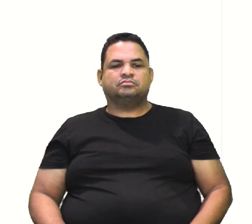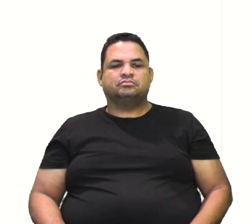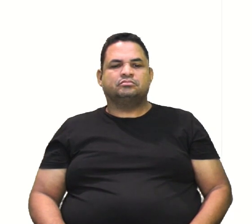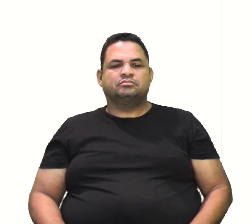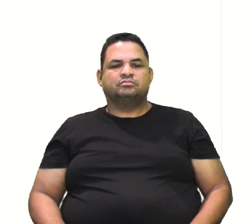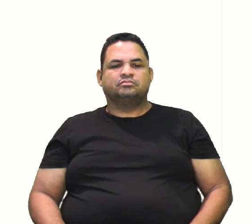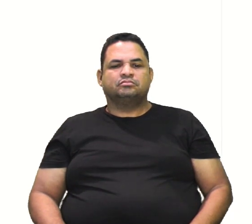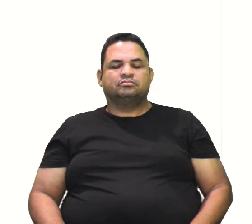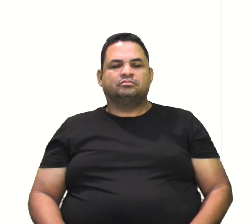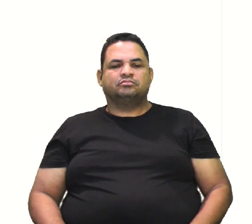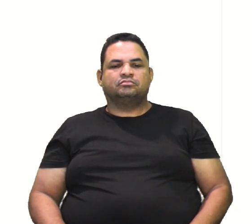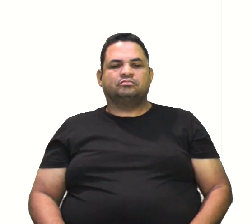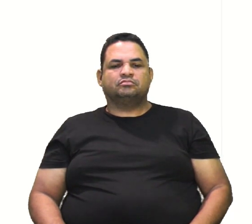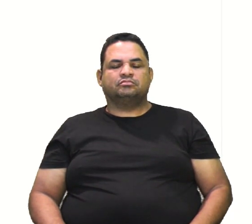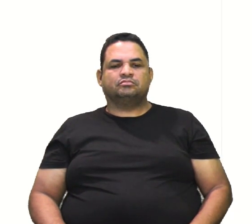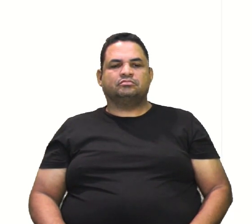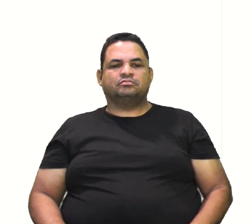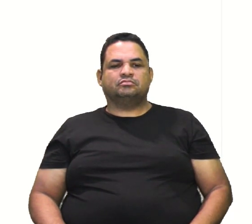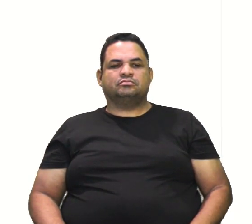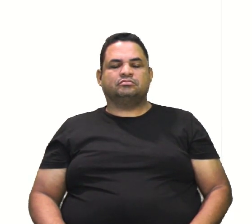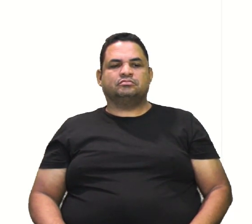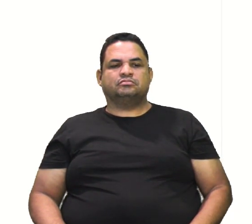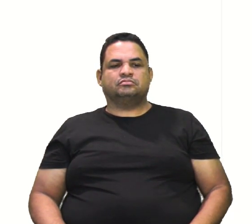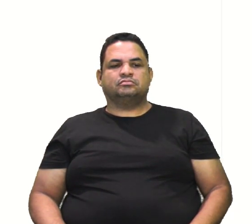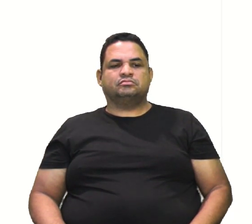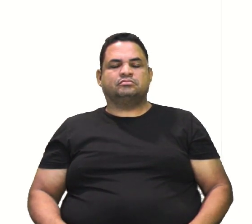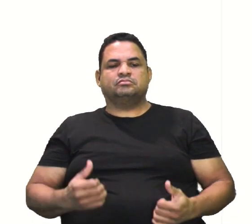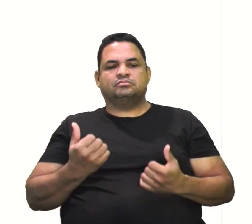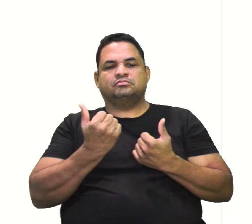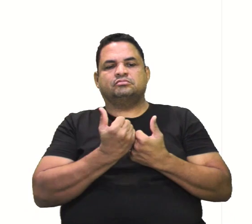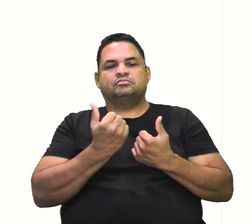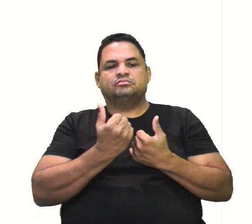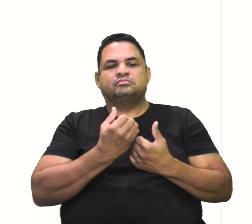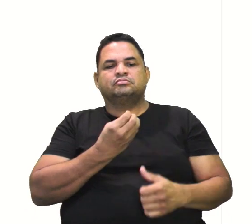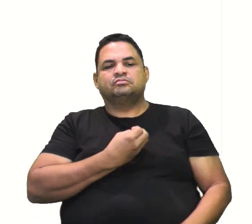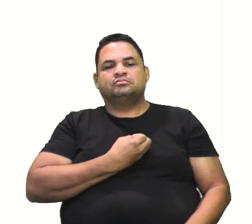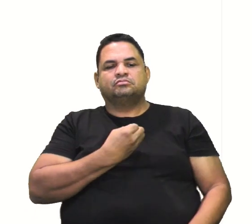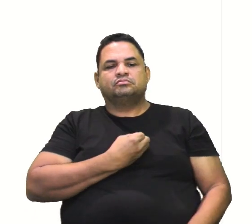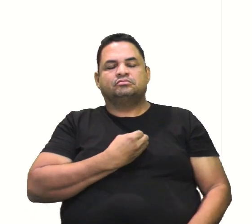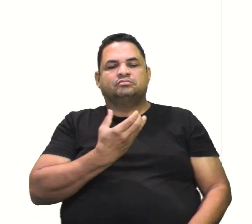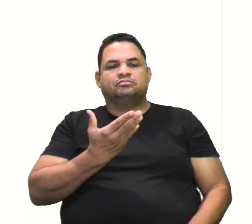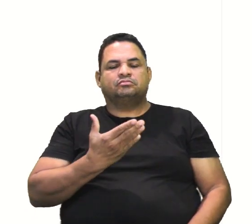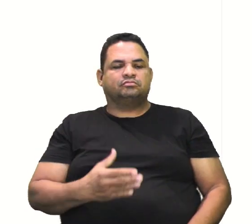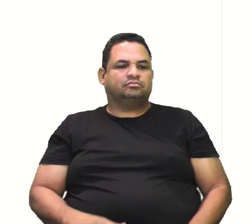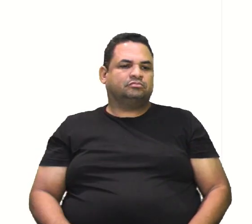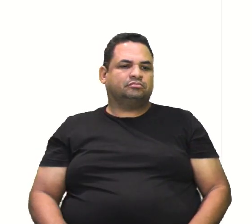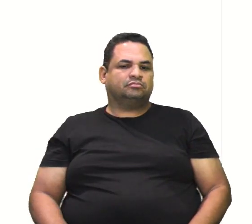gente colocar tudo em ordem. Beleza. Então, substituindo,